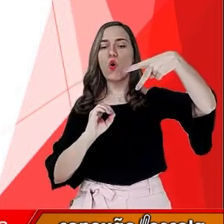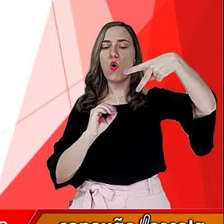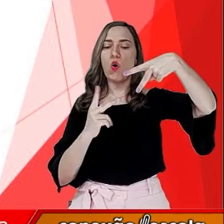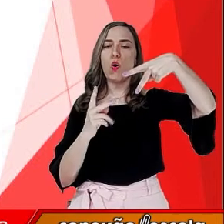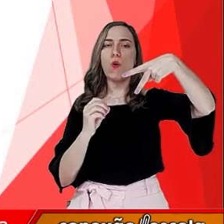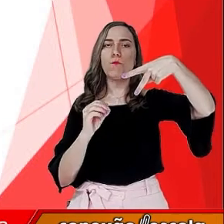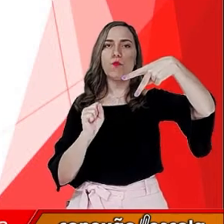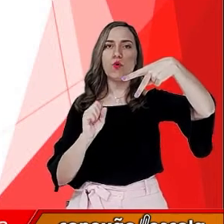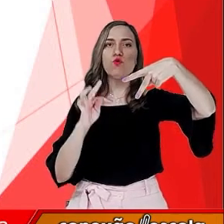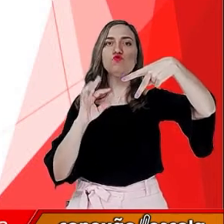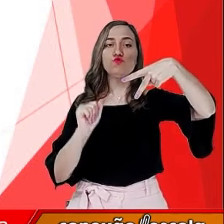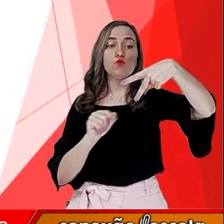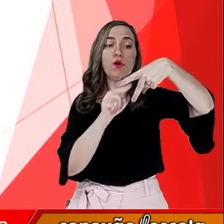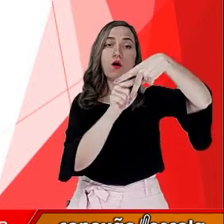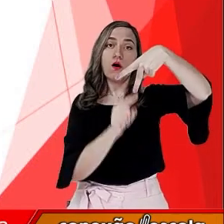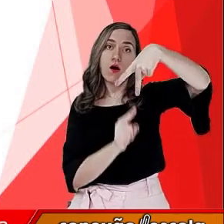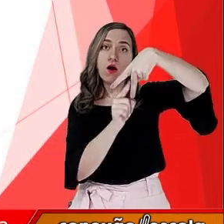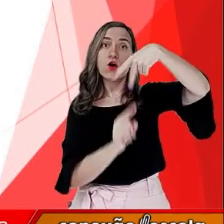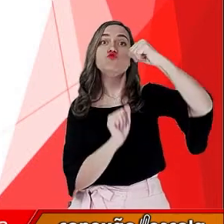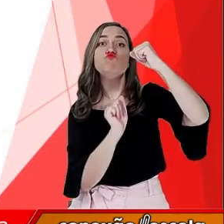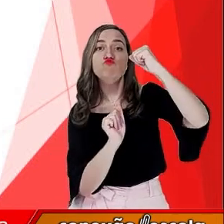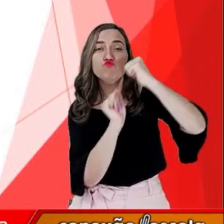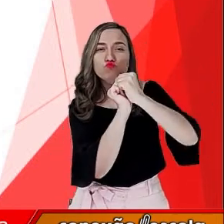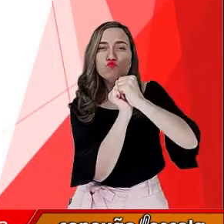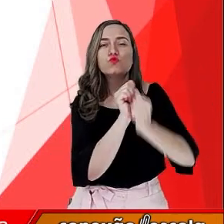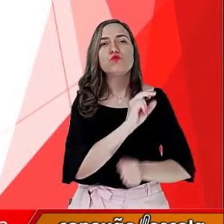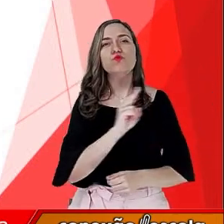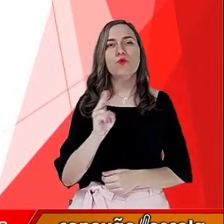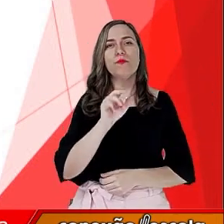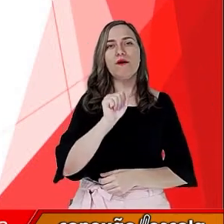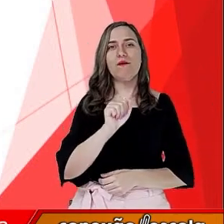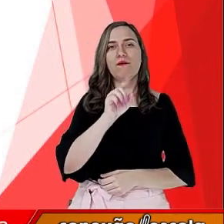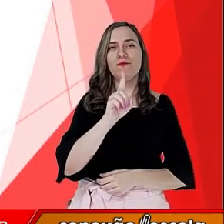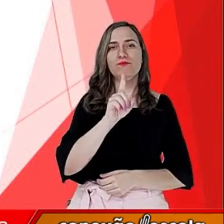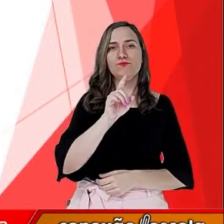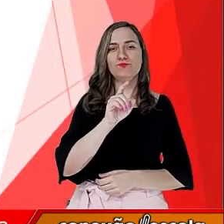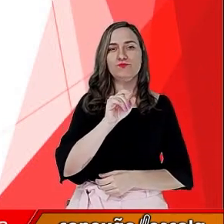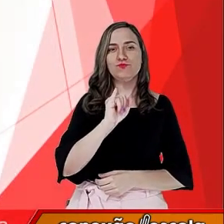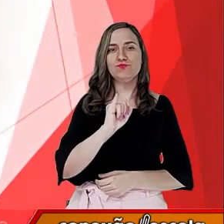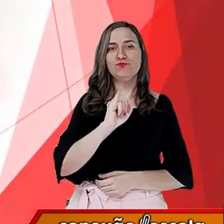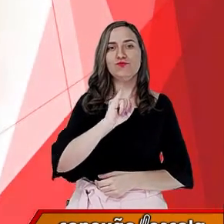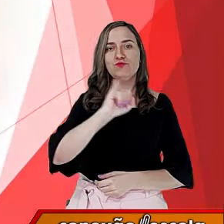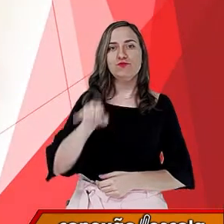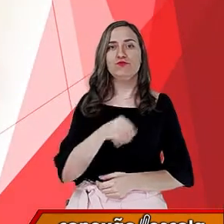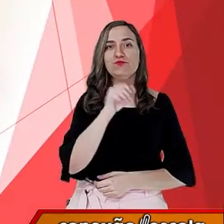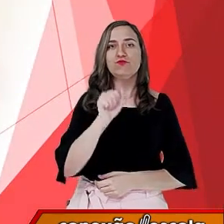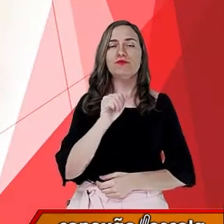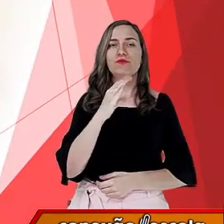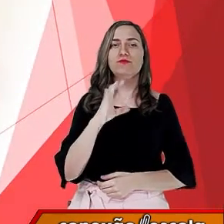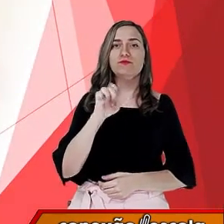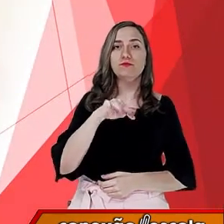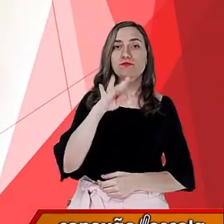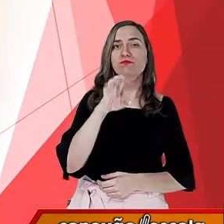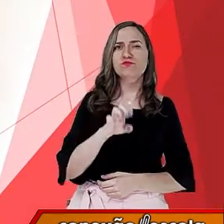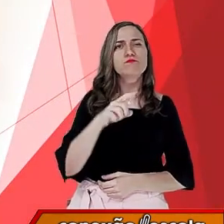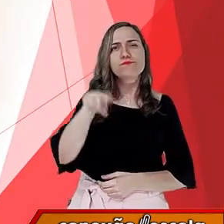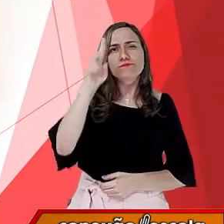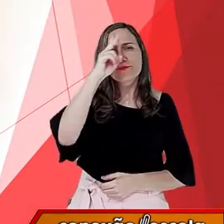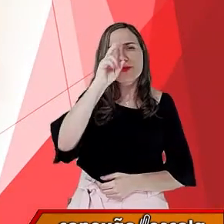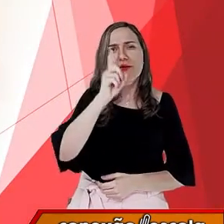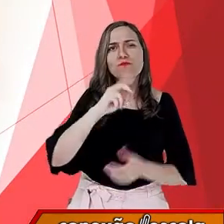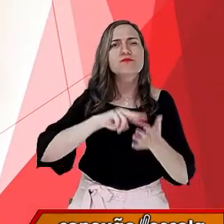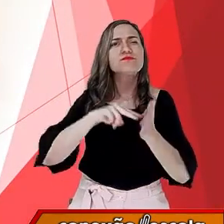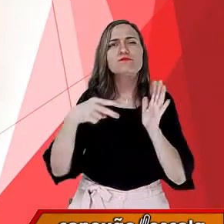A, este é o cateto adjacente. E se você não lembra o significado de palavra adjacente, da palavra adjacente, lembre que